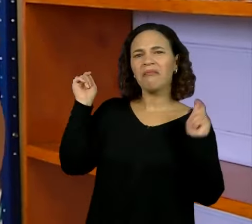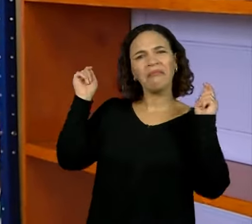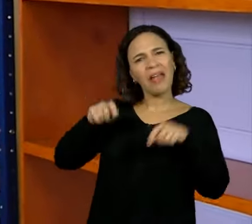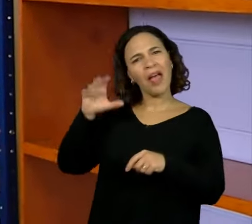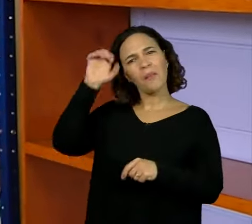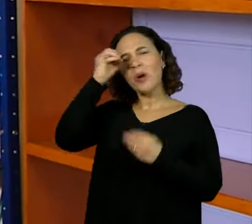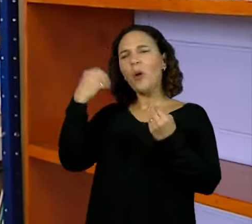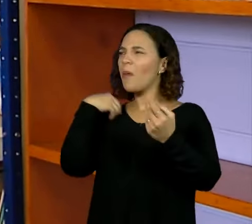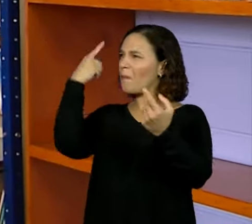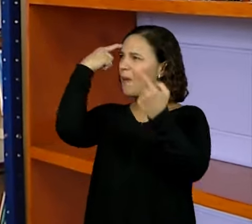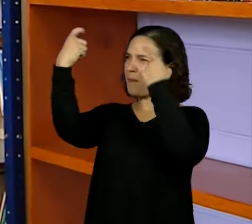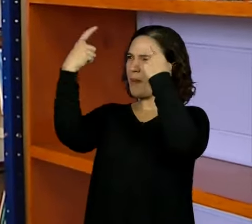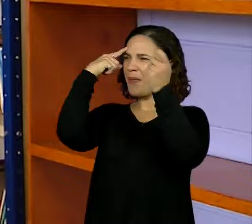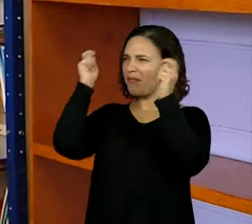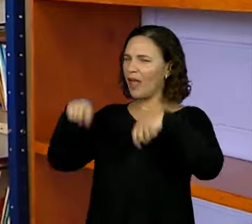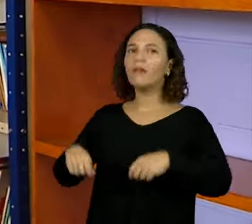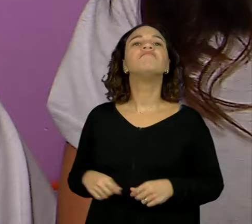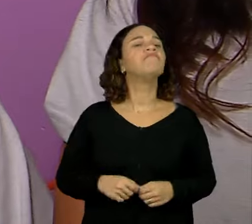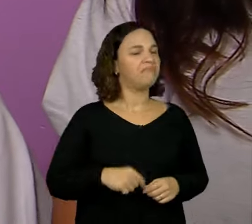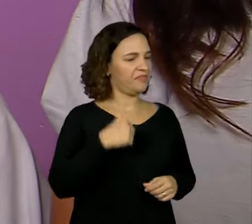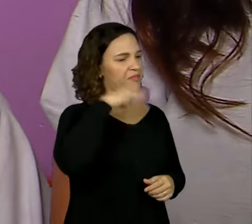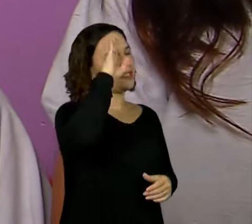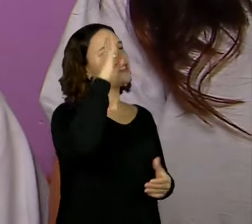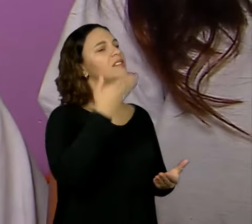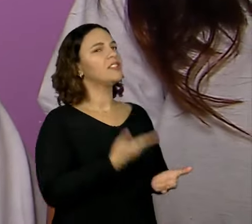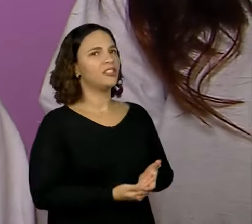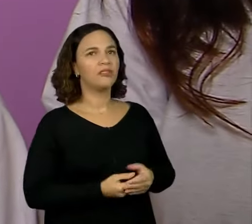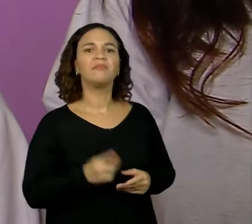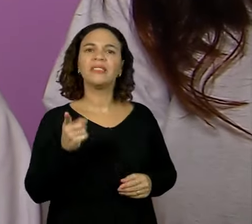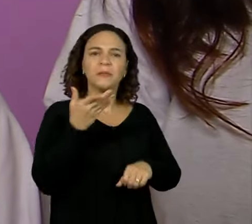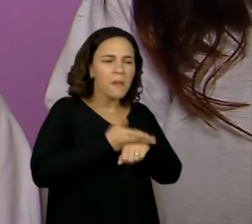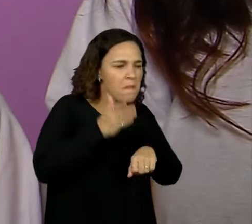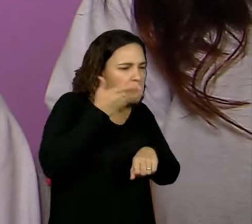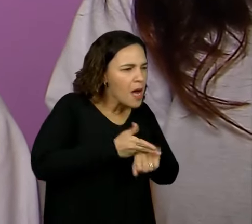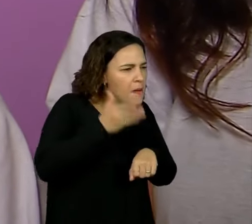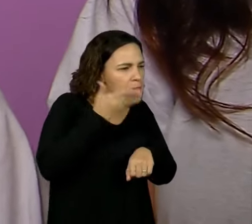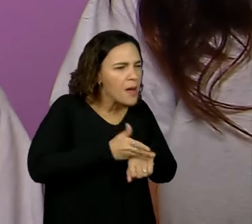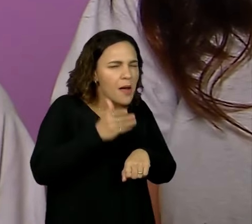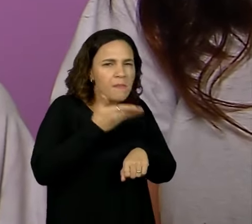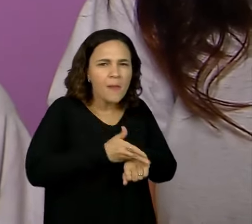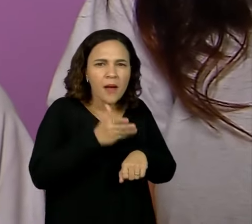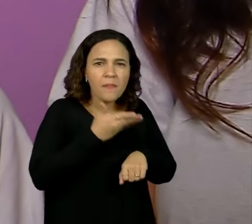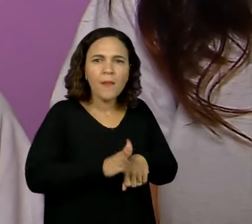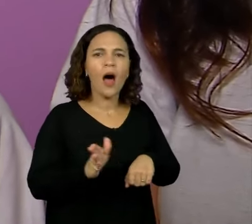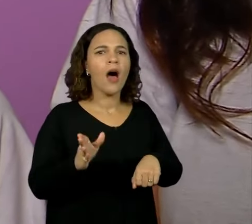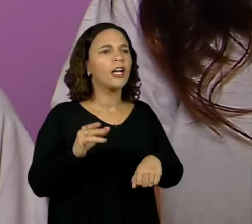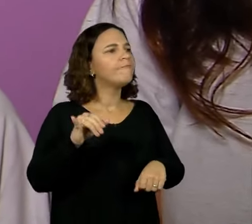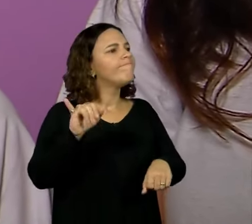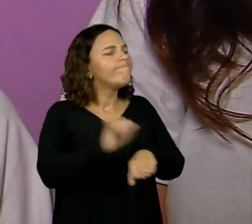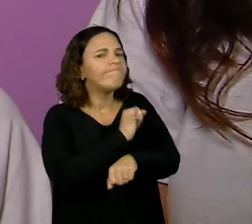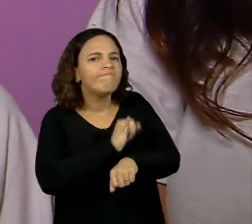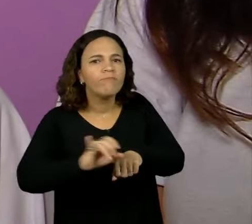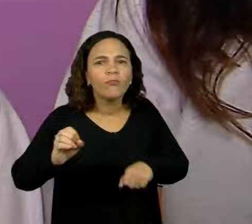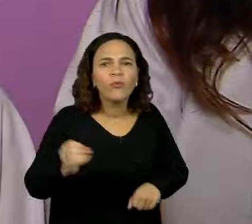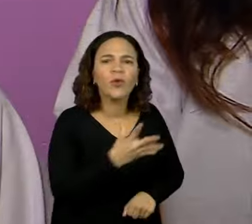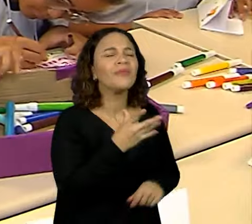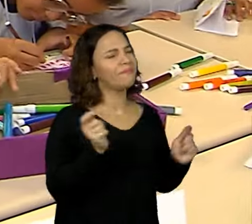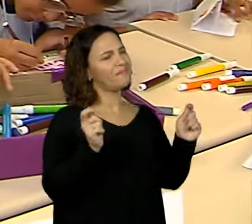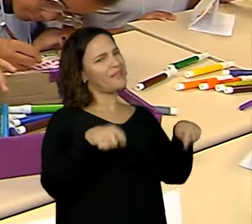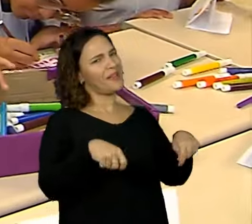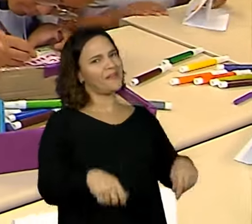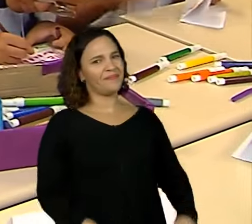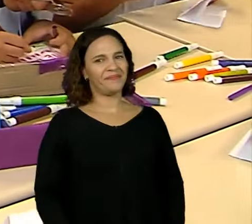a ser criativo? Sim, eu acredito. Com você praticando, tentando fazer novas formas de aprender, tudo é possível.